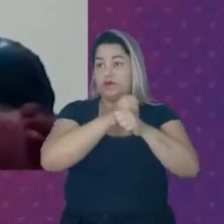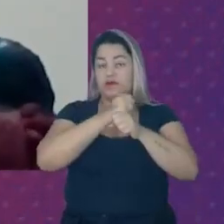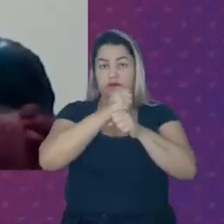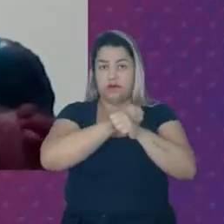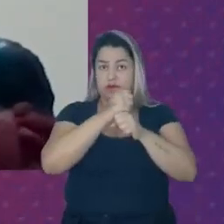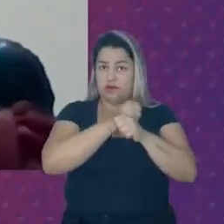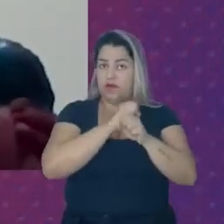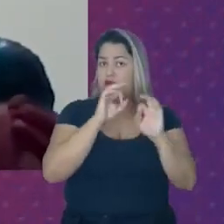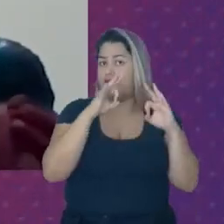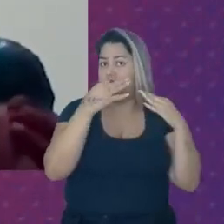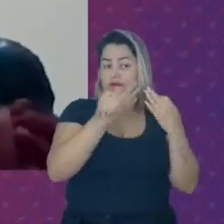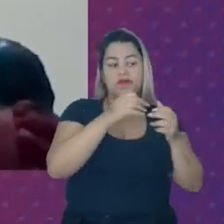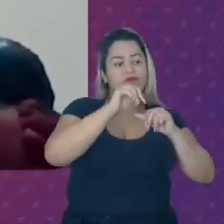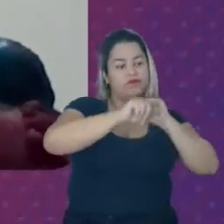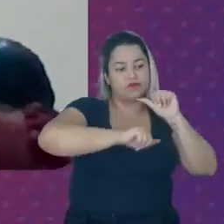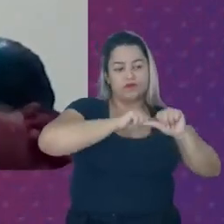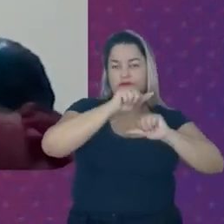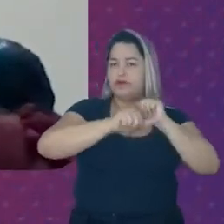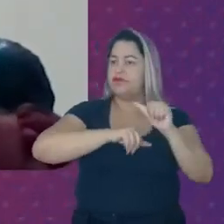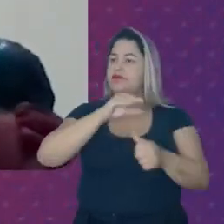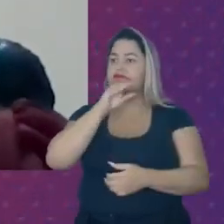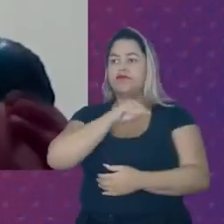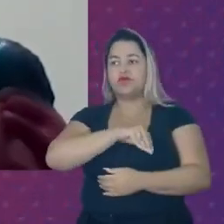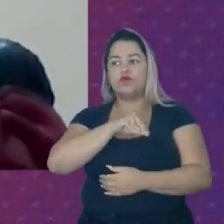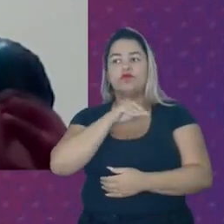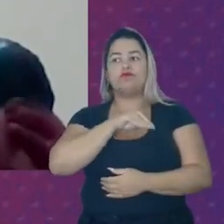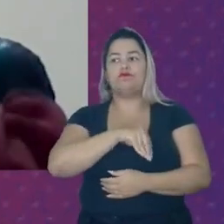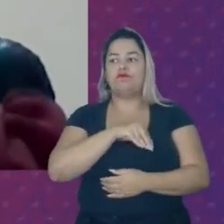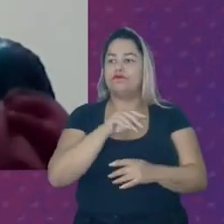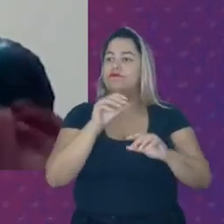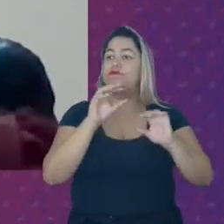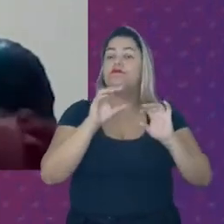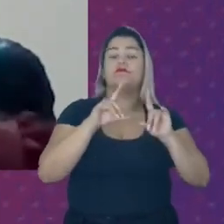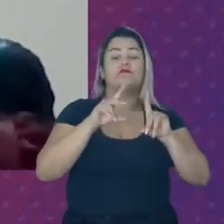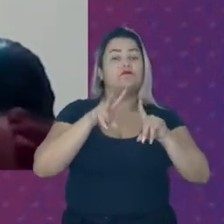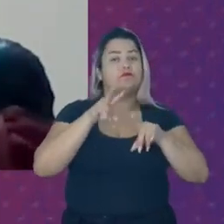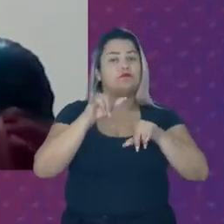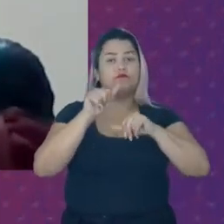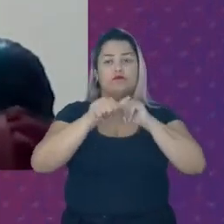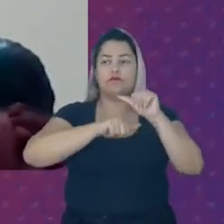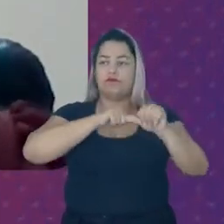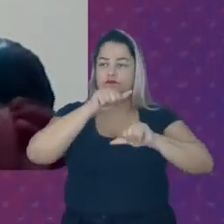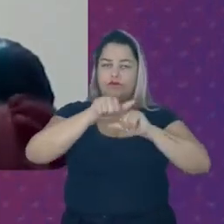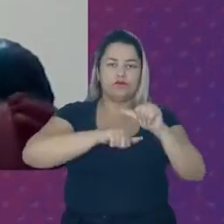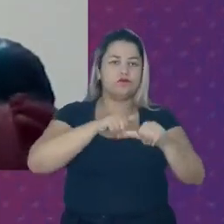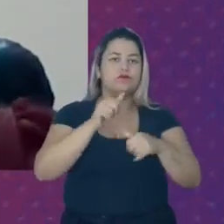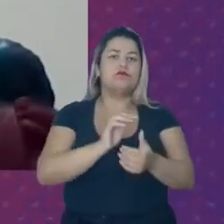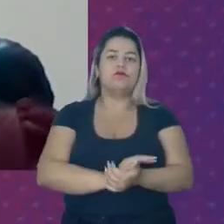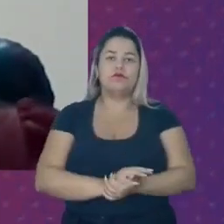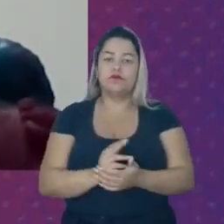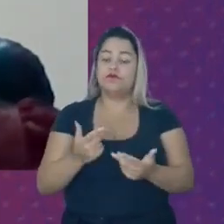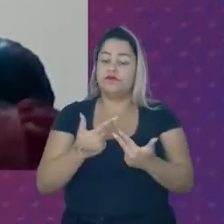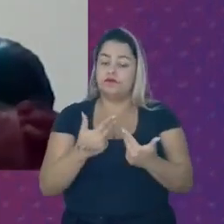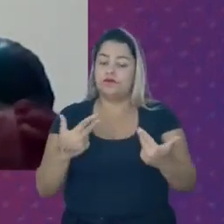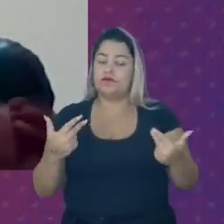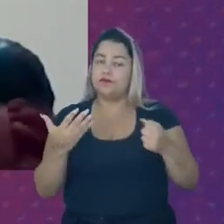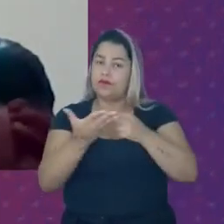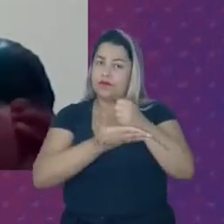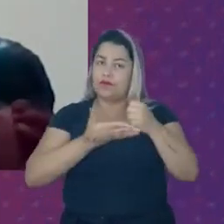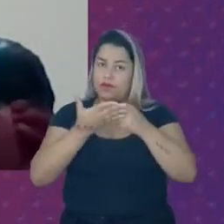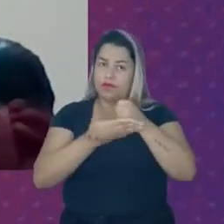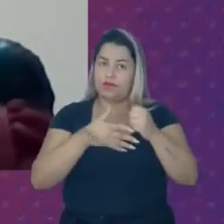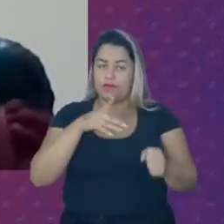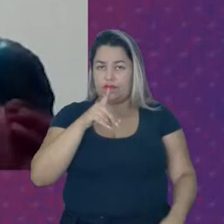composição familiar muda, porque a renda daquela família muda, então em 2 anos pode acontecer muita coisa. E a base de